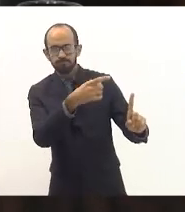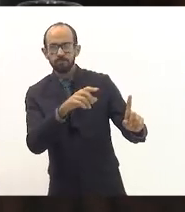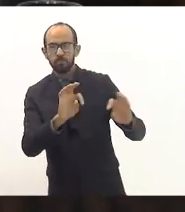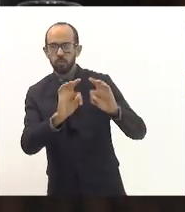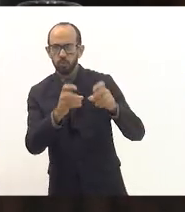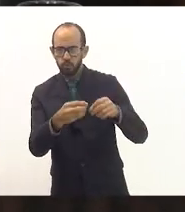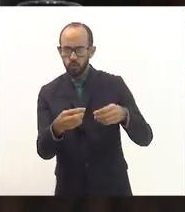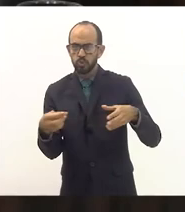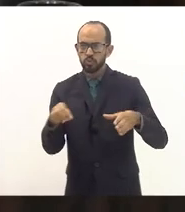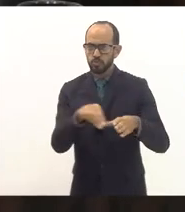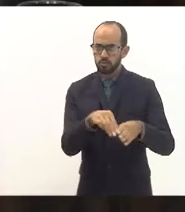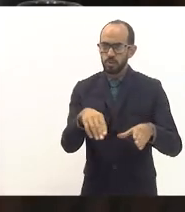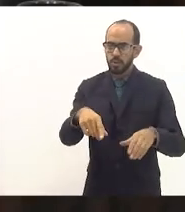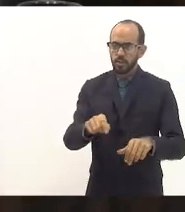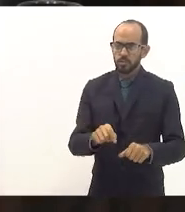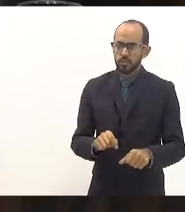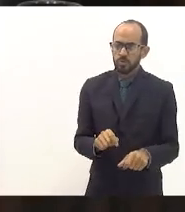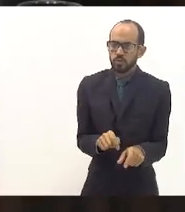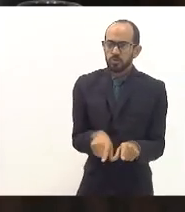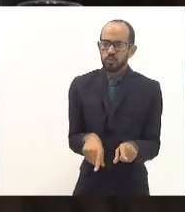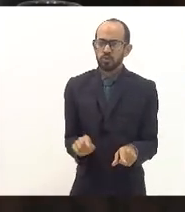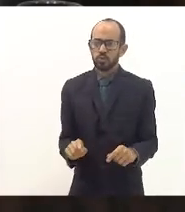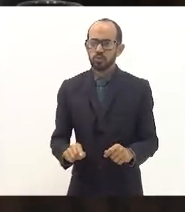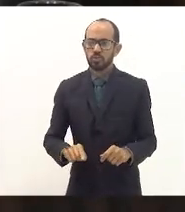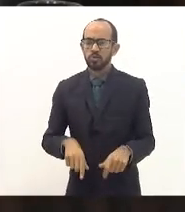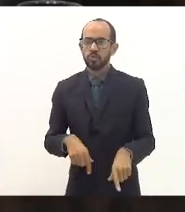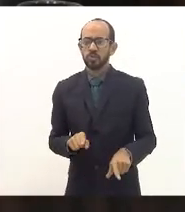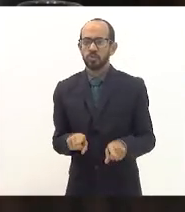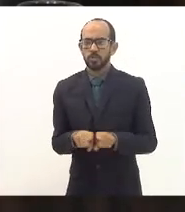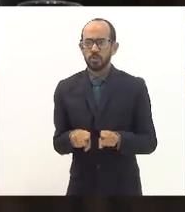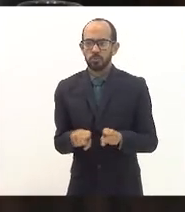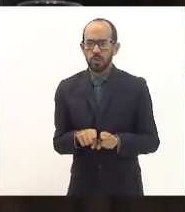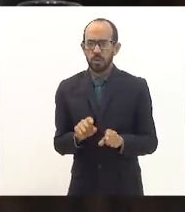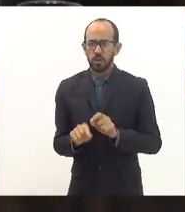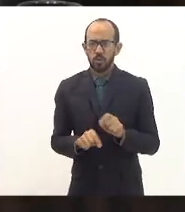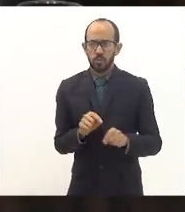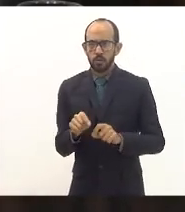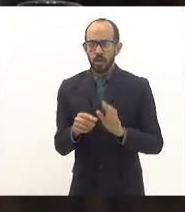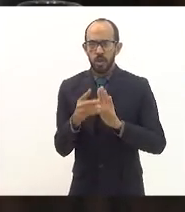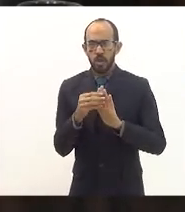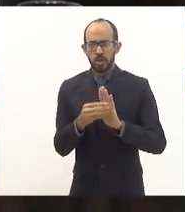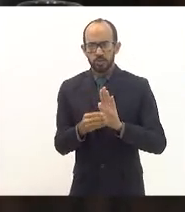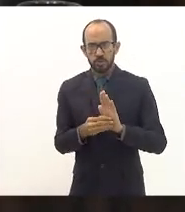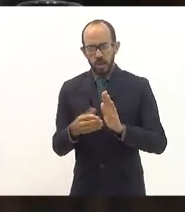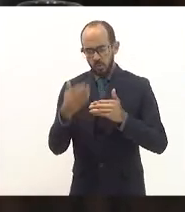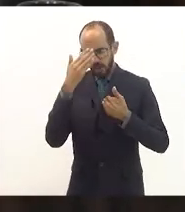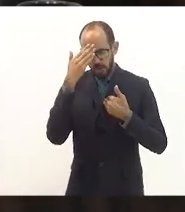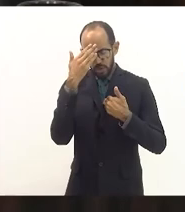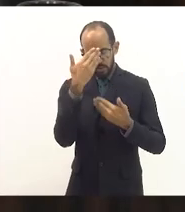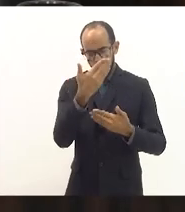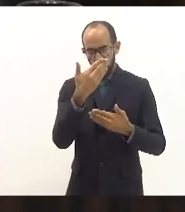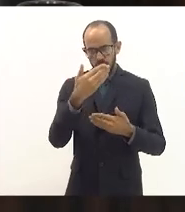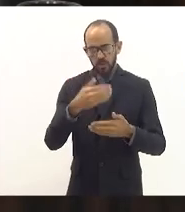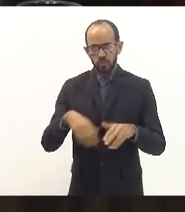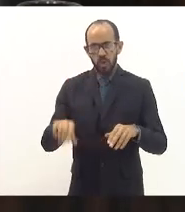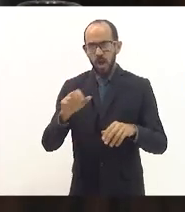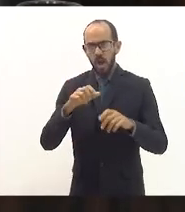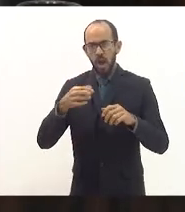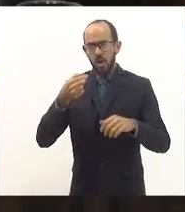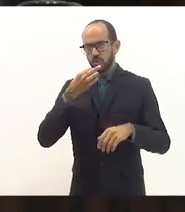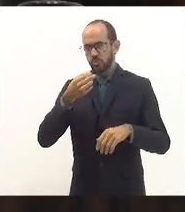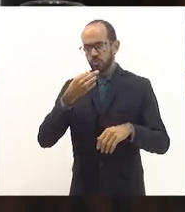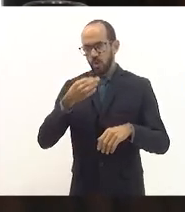integrantes e companheiros do PDT. Quero deixar registrado também aqui o nosso agradecimento ao Departamento de Som,